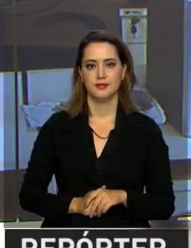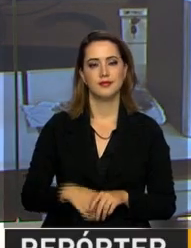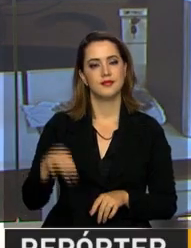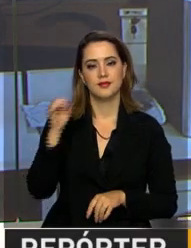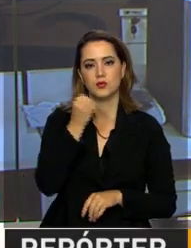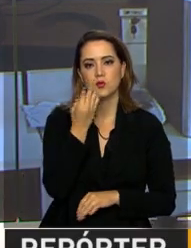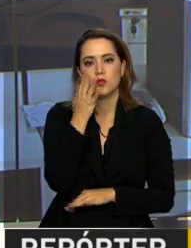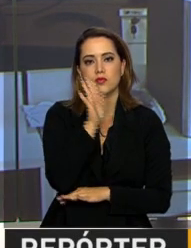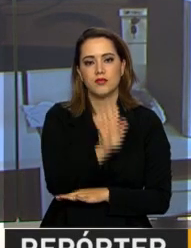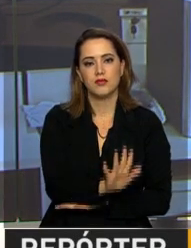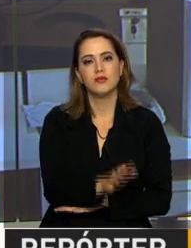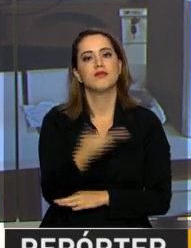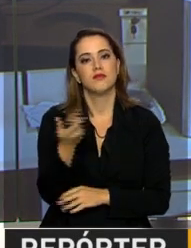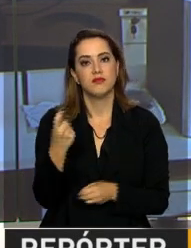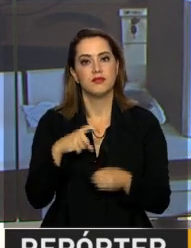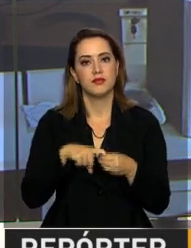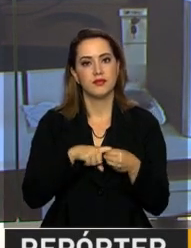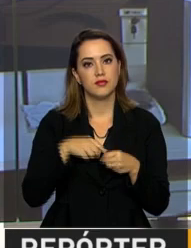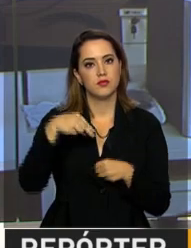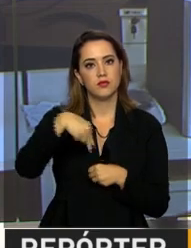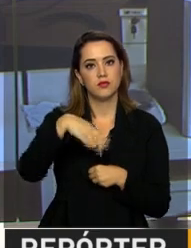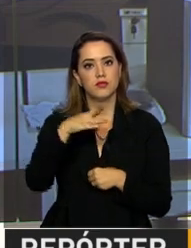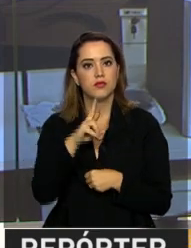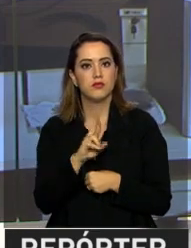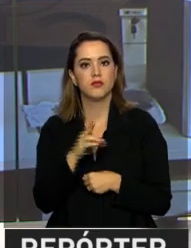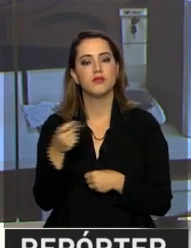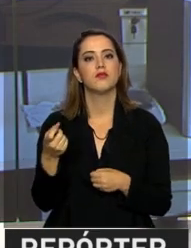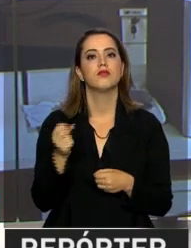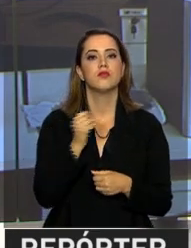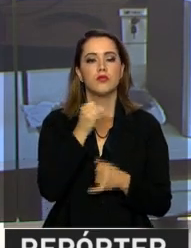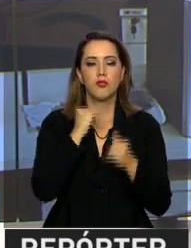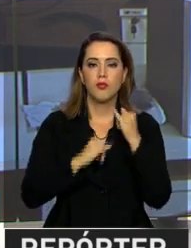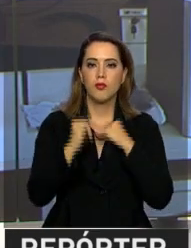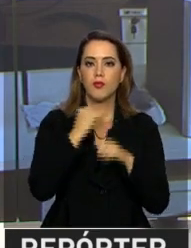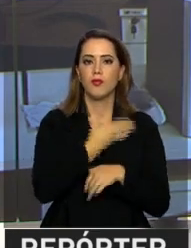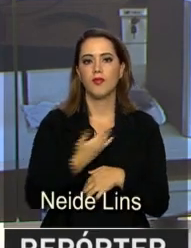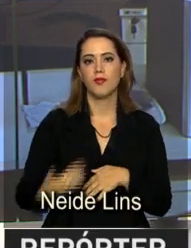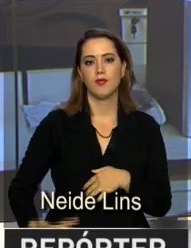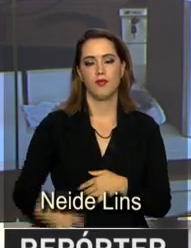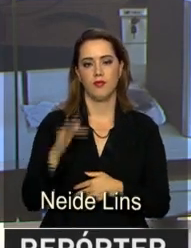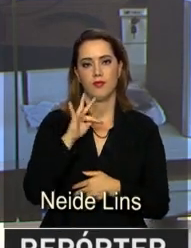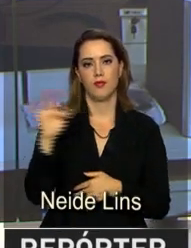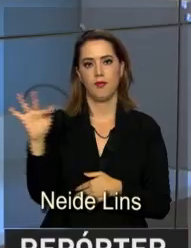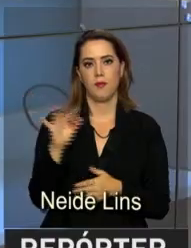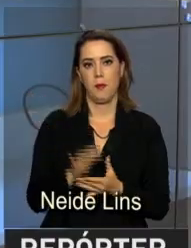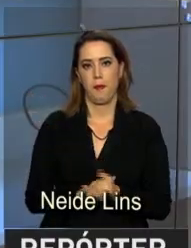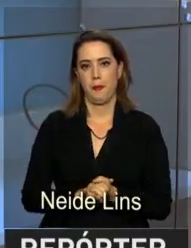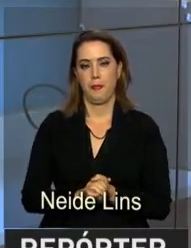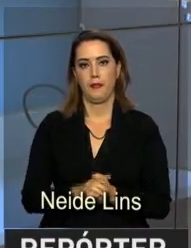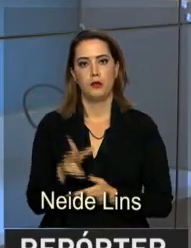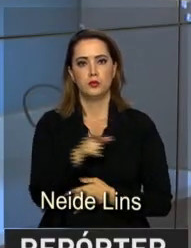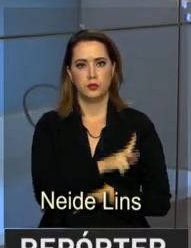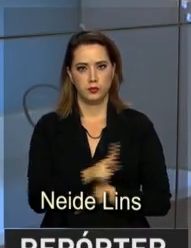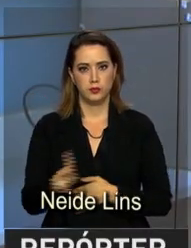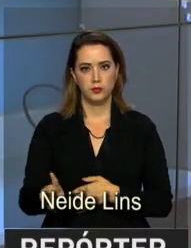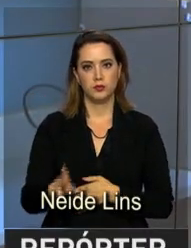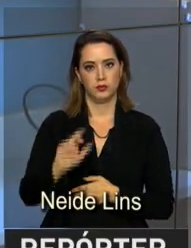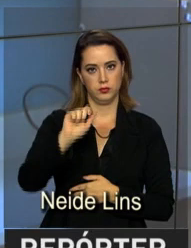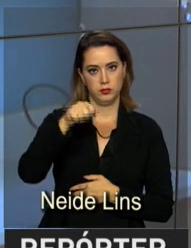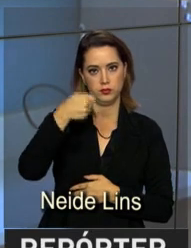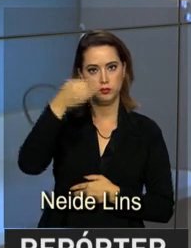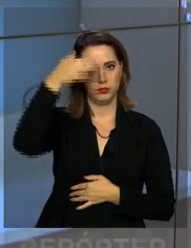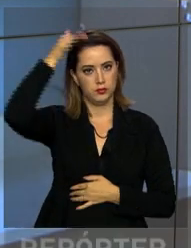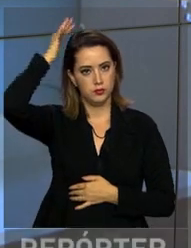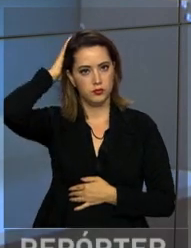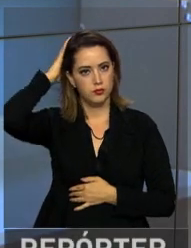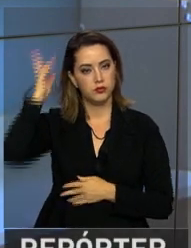Olá boa tarde estamos de volta com o repórter NBR e as notícias do governo federal o presidente em exercício Michel